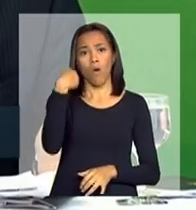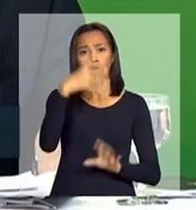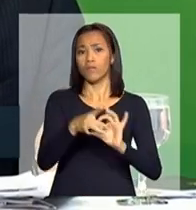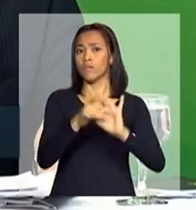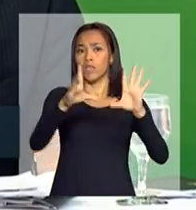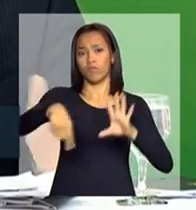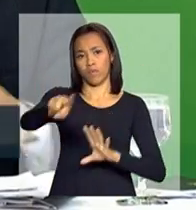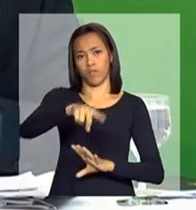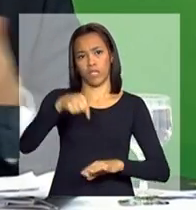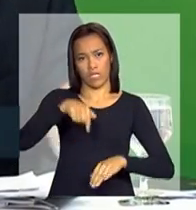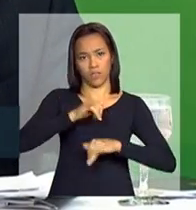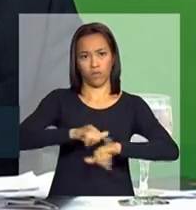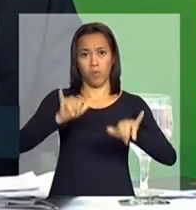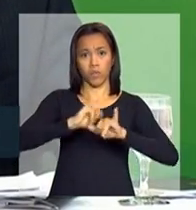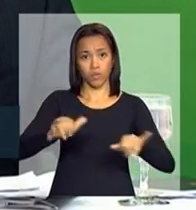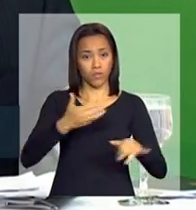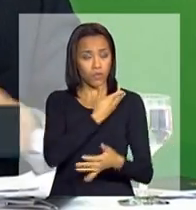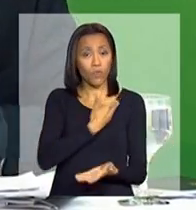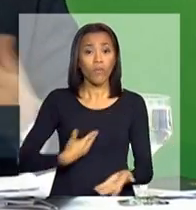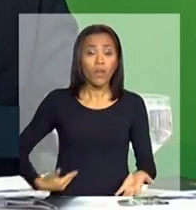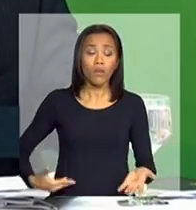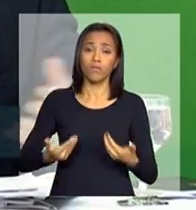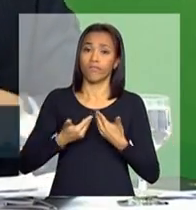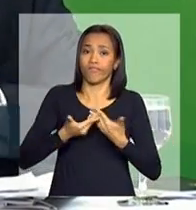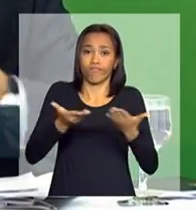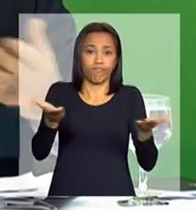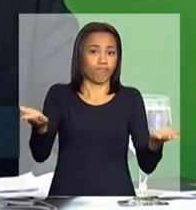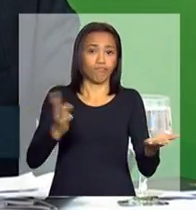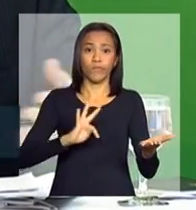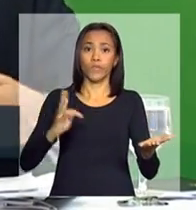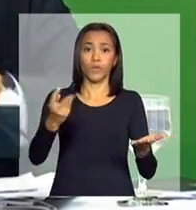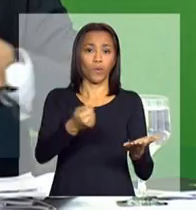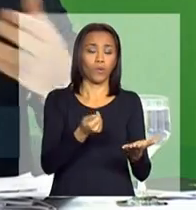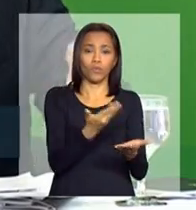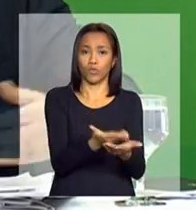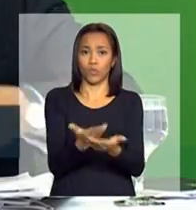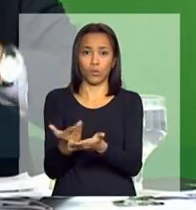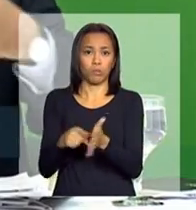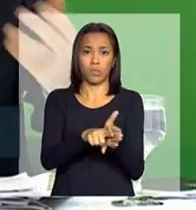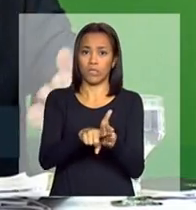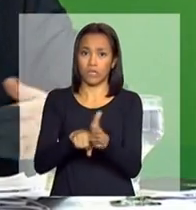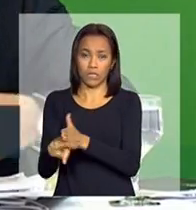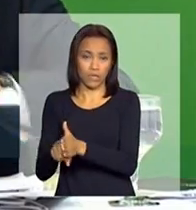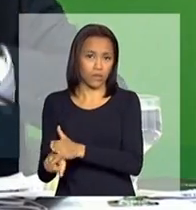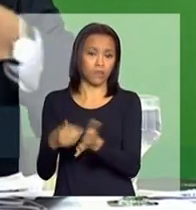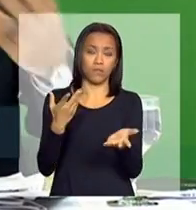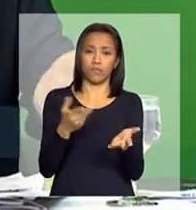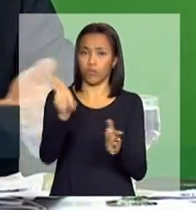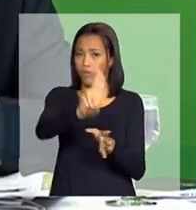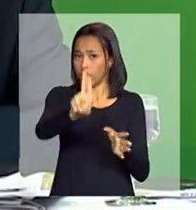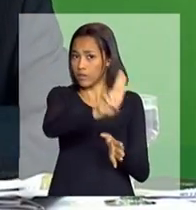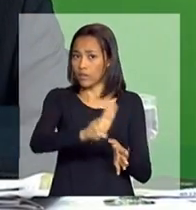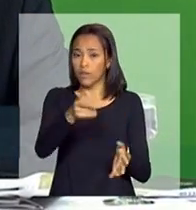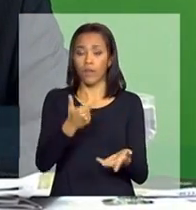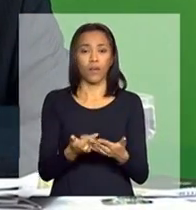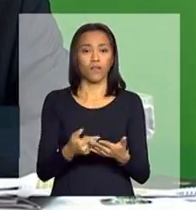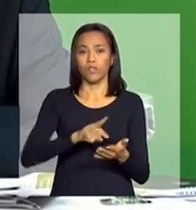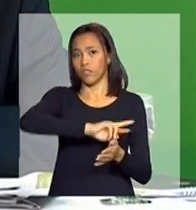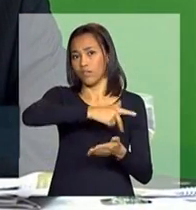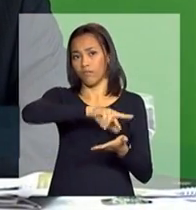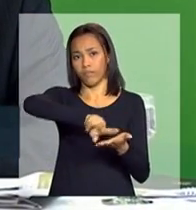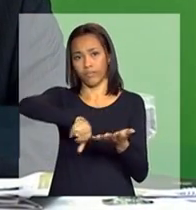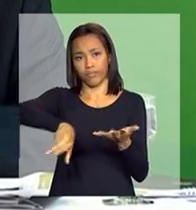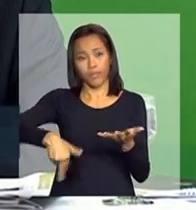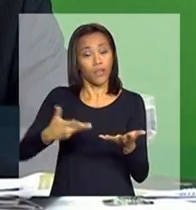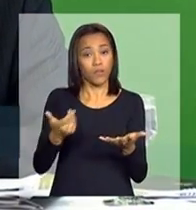vocês são Dados públicos reconhecidos em todos os estudos acadêmicos internacionais em todas as análises